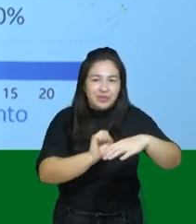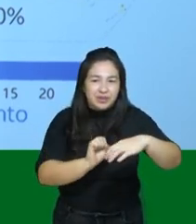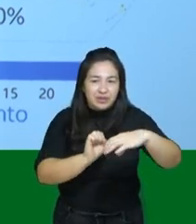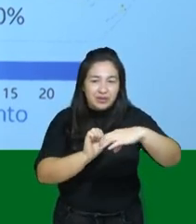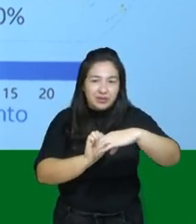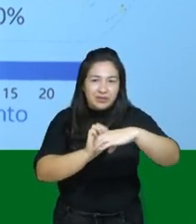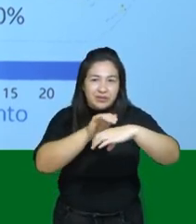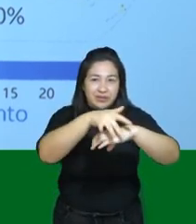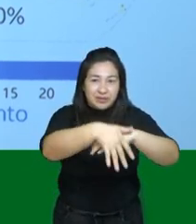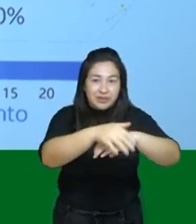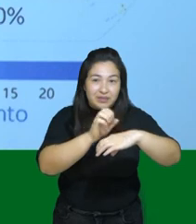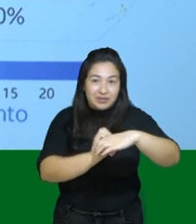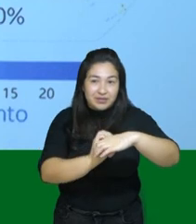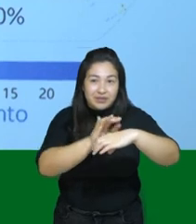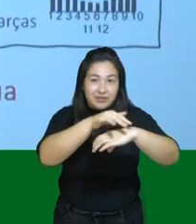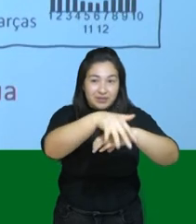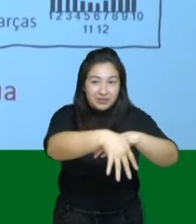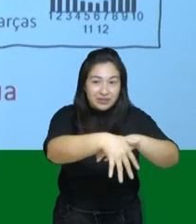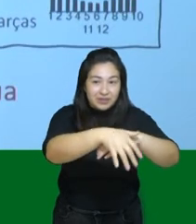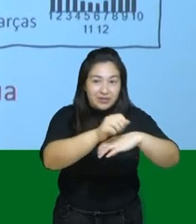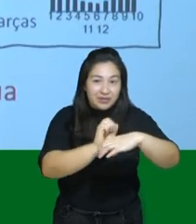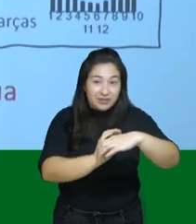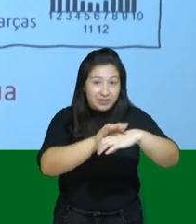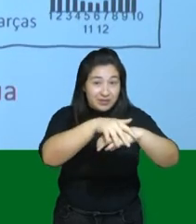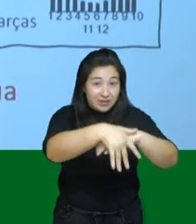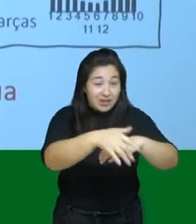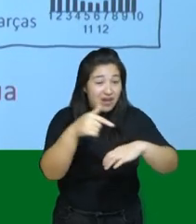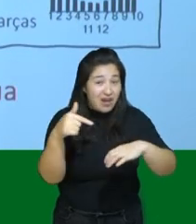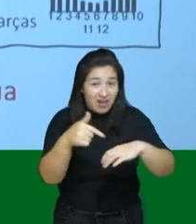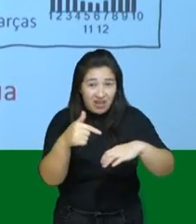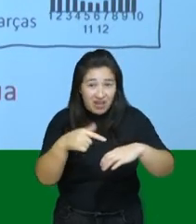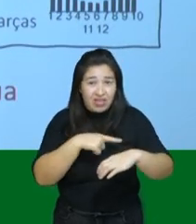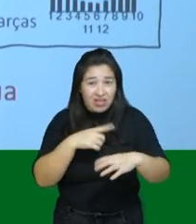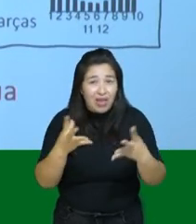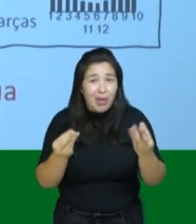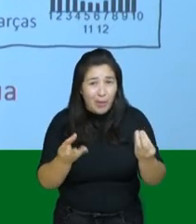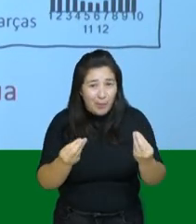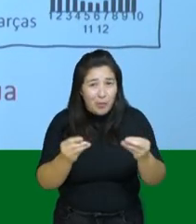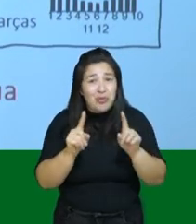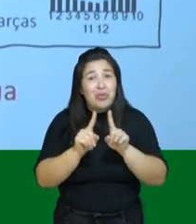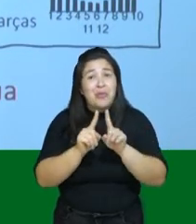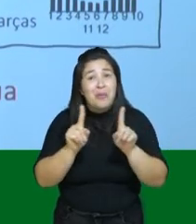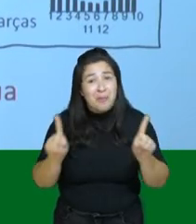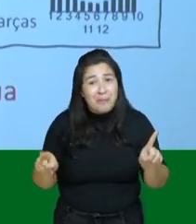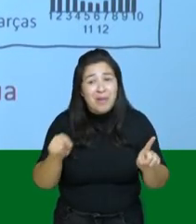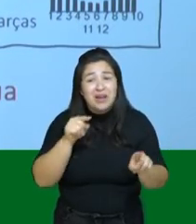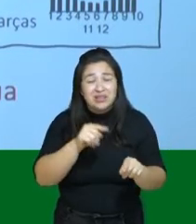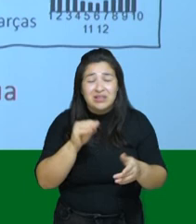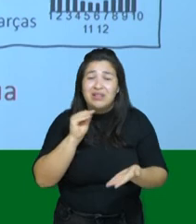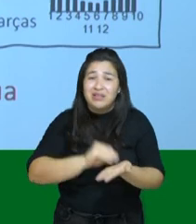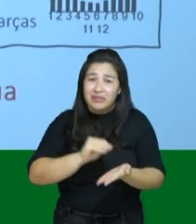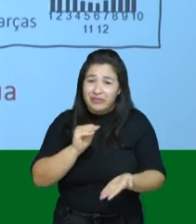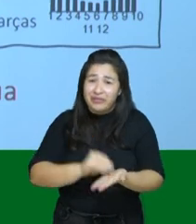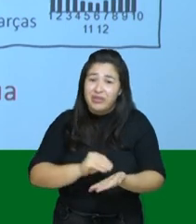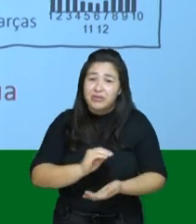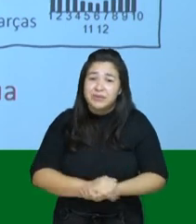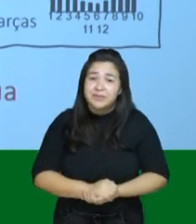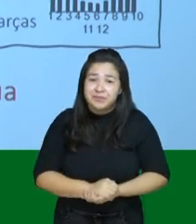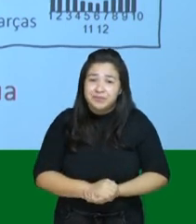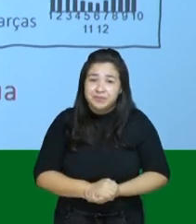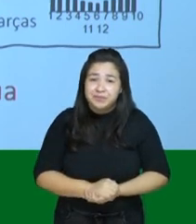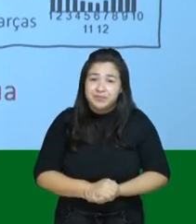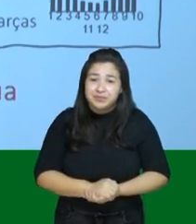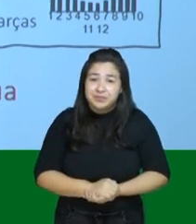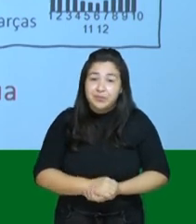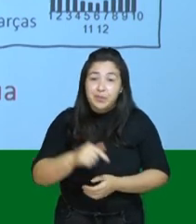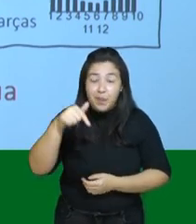necessita mudança, porque não é infinito. Tá? Outra coisa que a gente já identificou em termos para